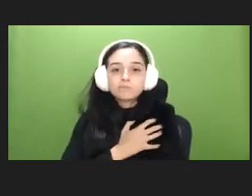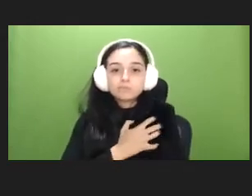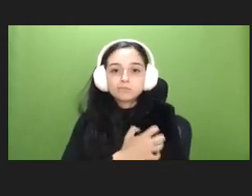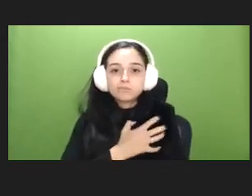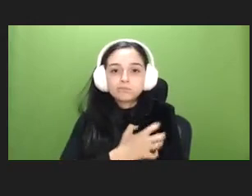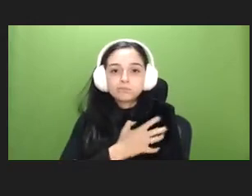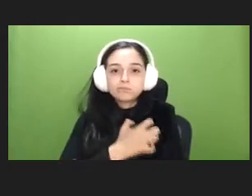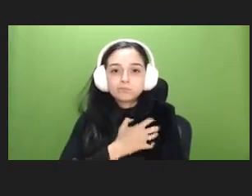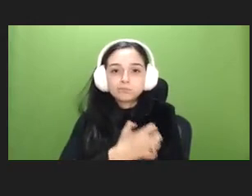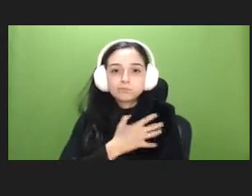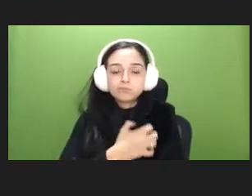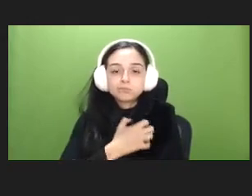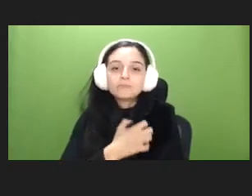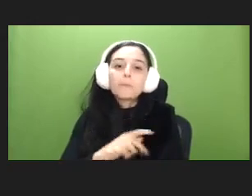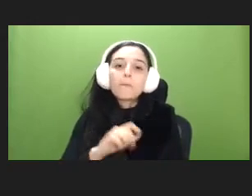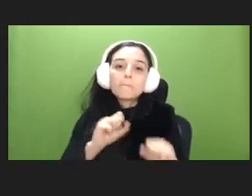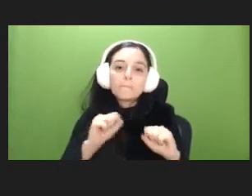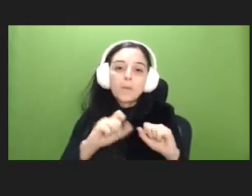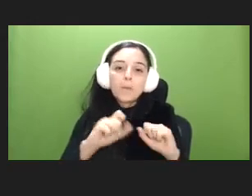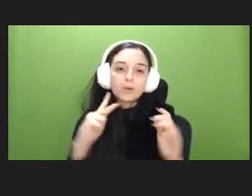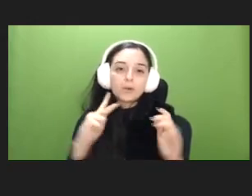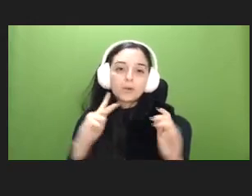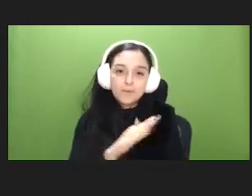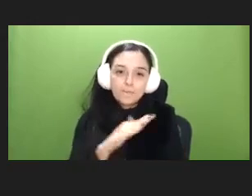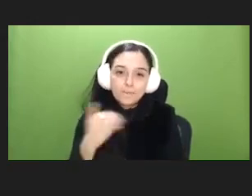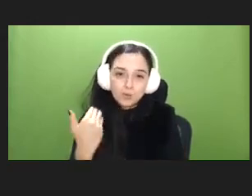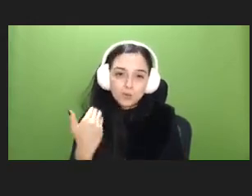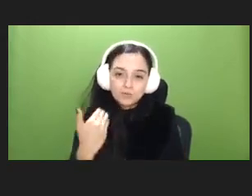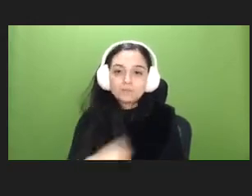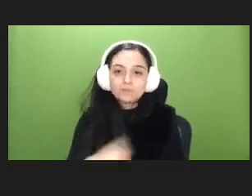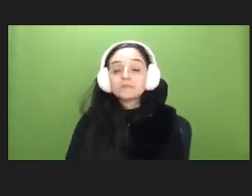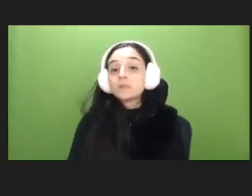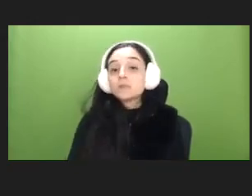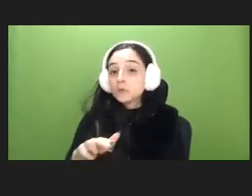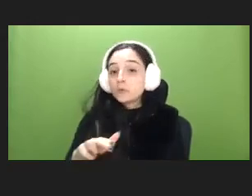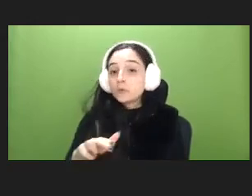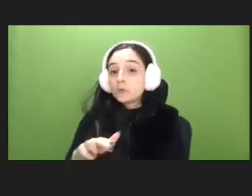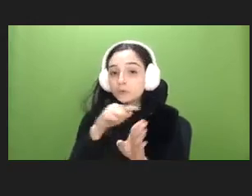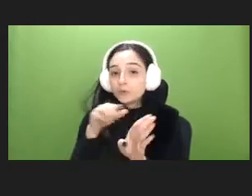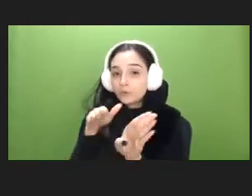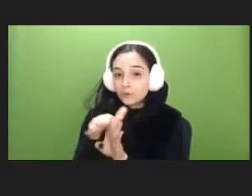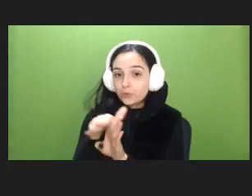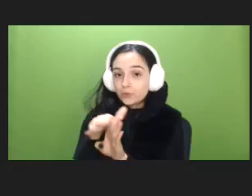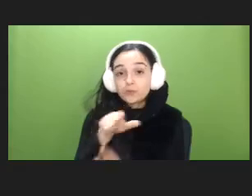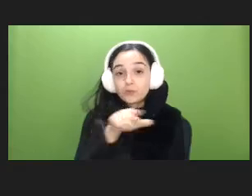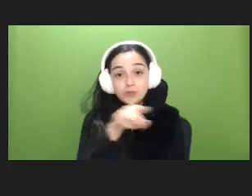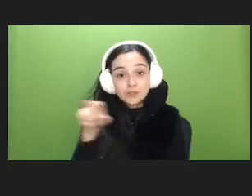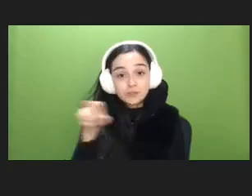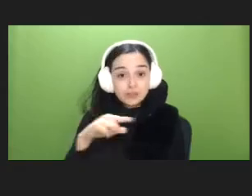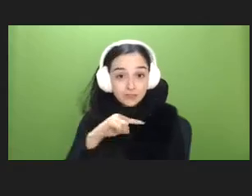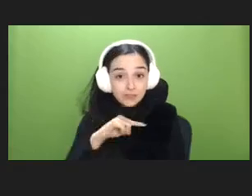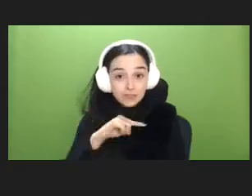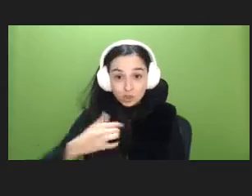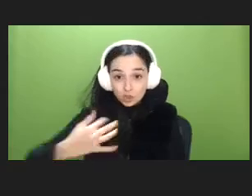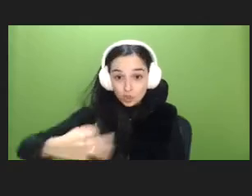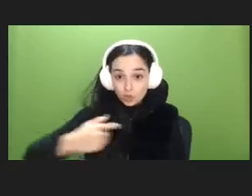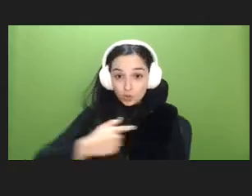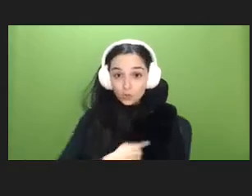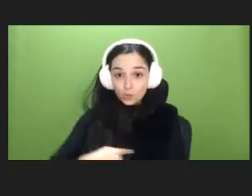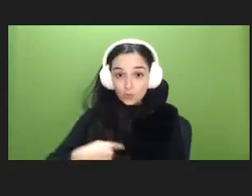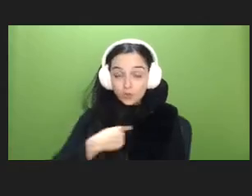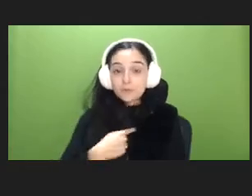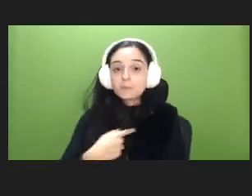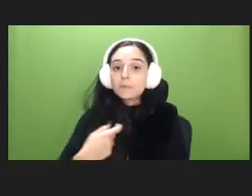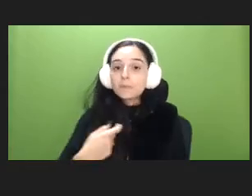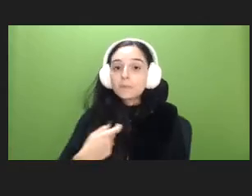fatal. Então a gente orienta as pessoas que estão tendo dor no peito, em repouso, sem